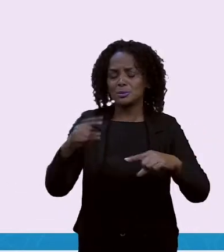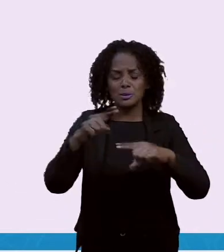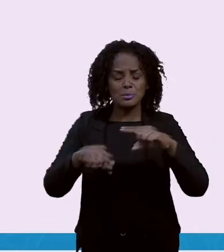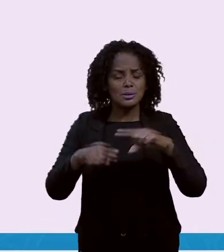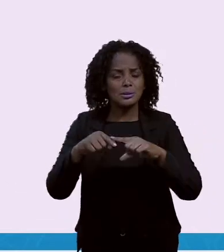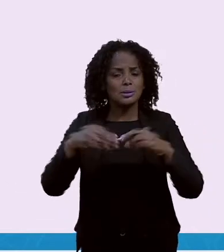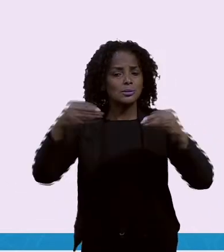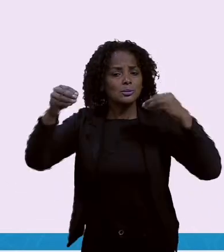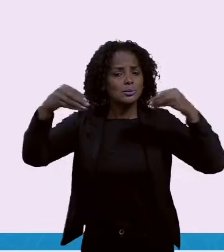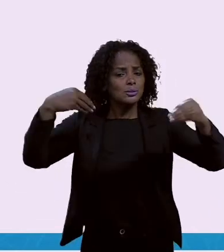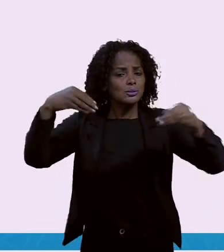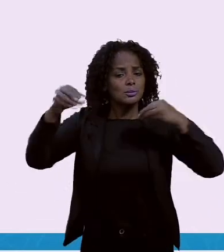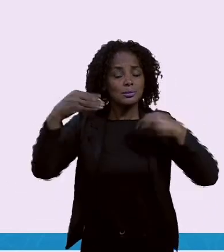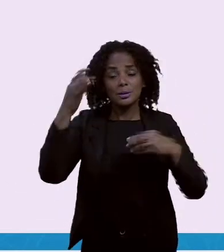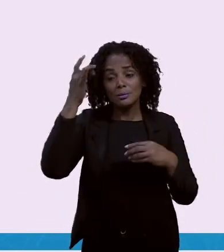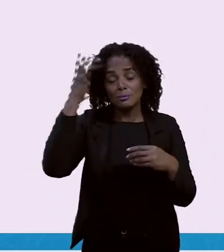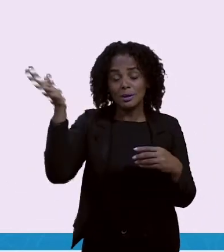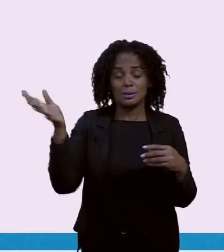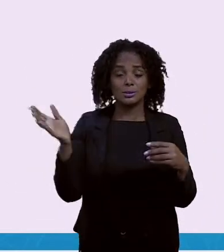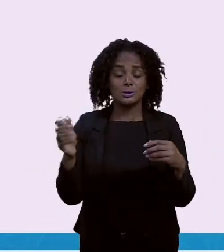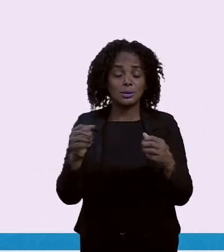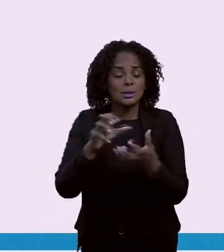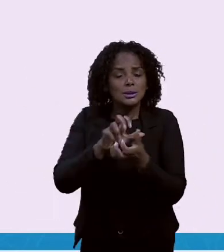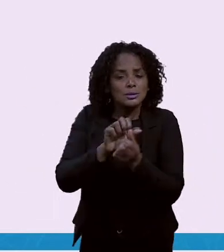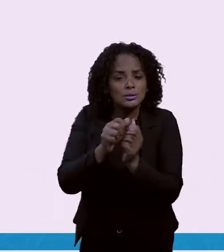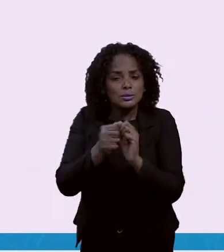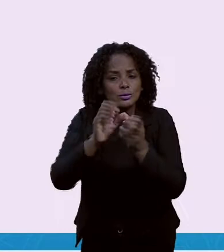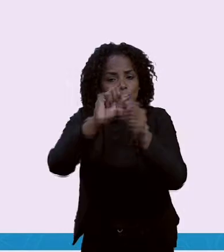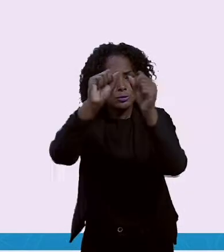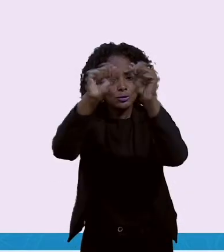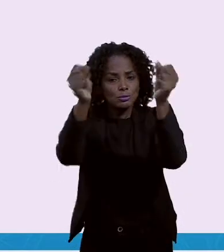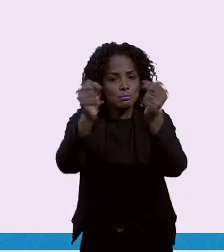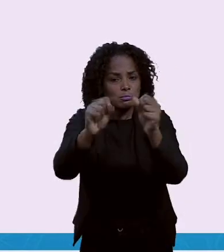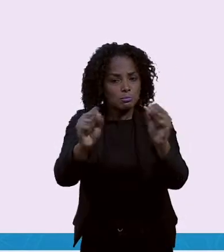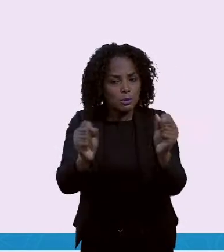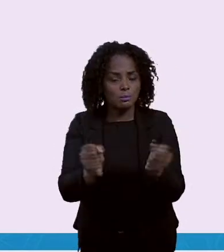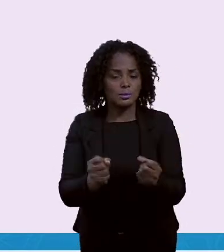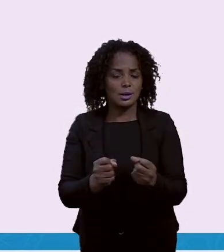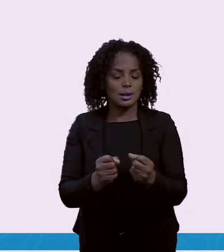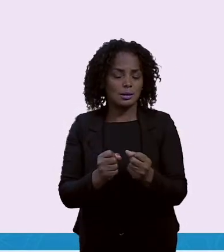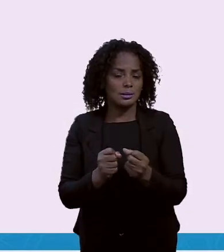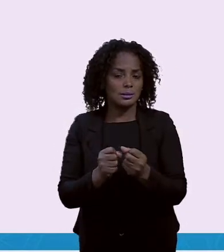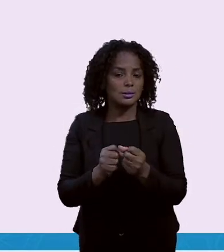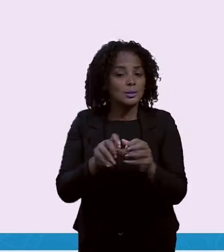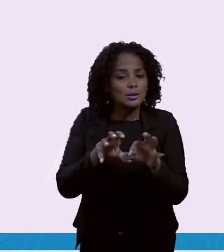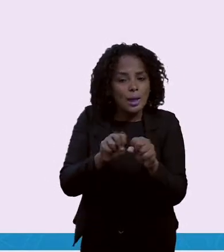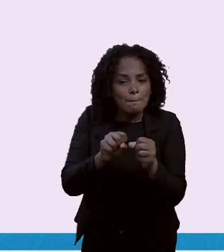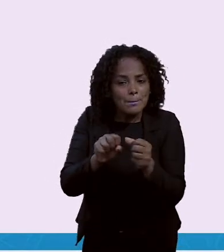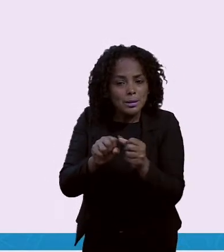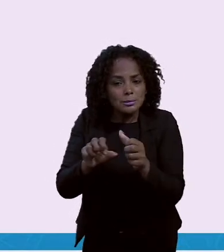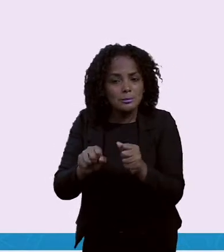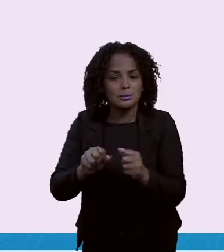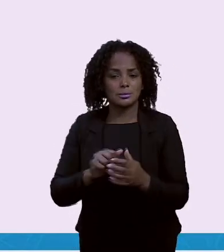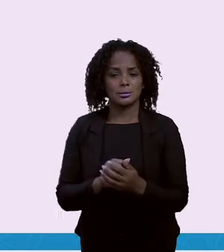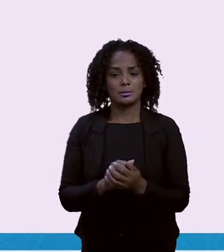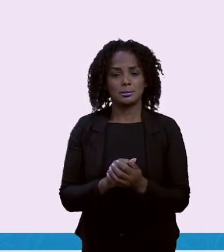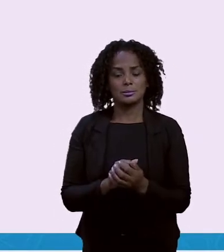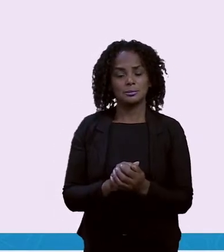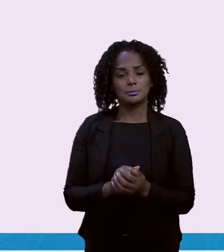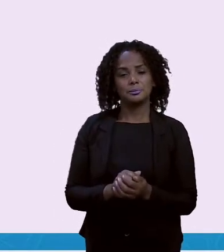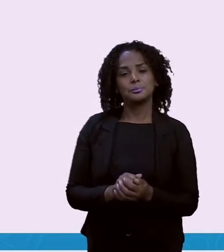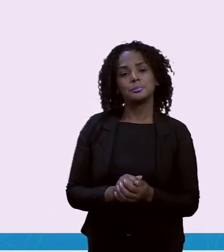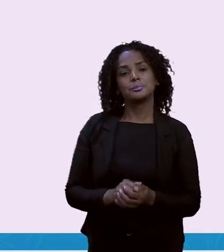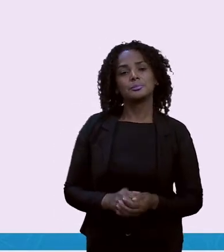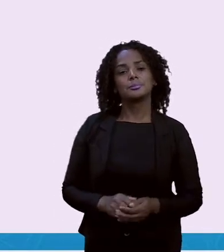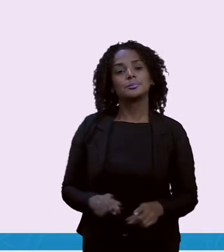moldado, fácil de ser processado e possui todas essas características que eu citei aqui para vocês.